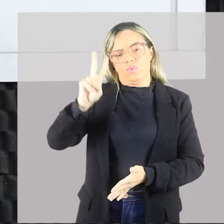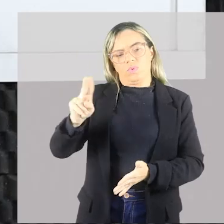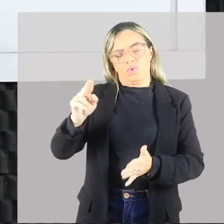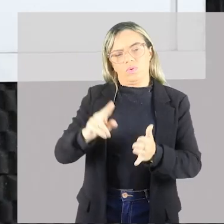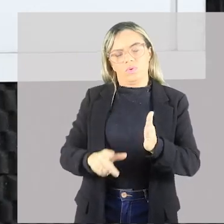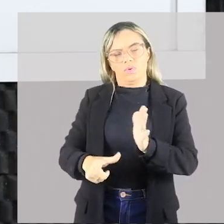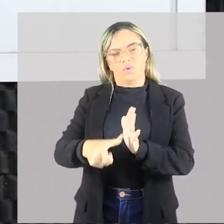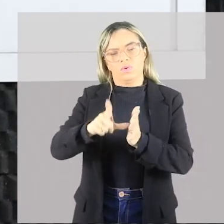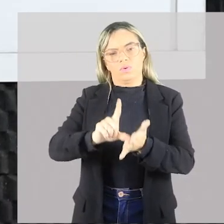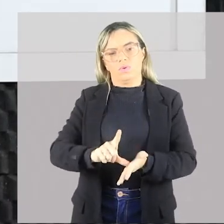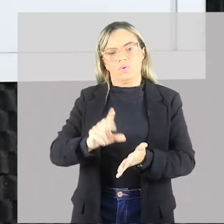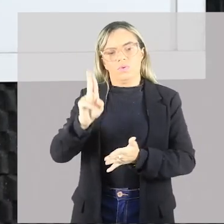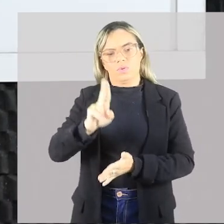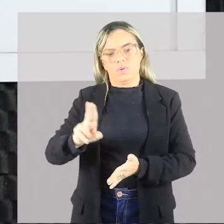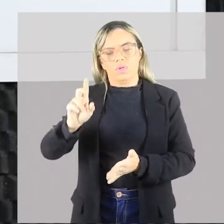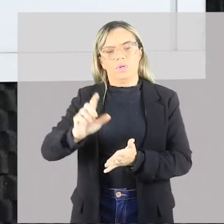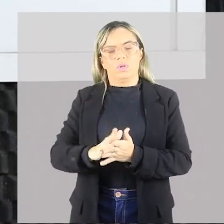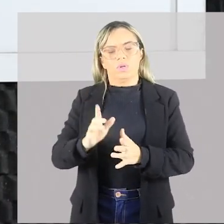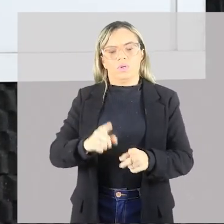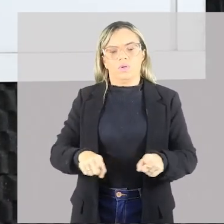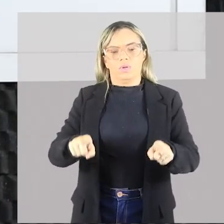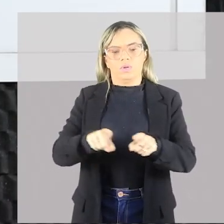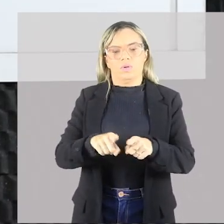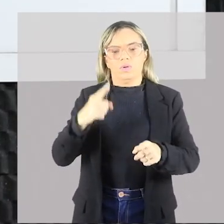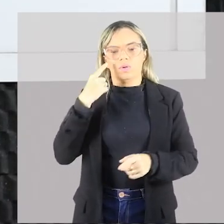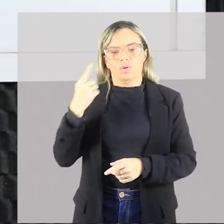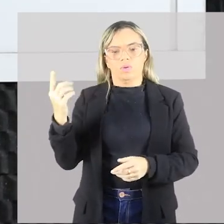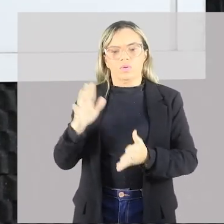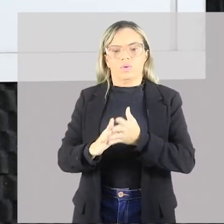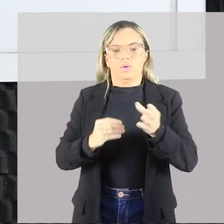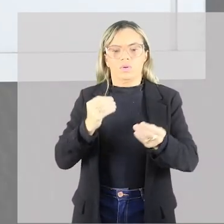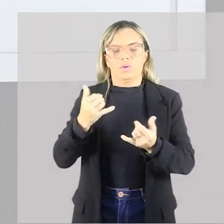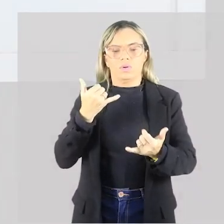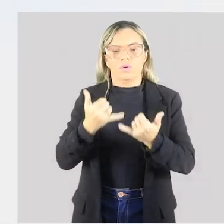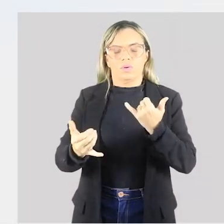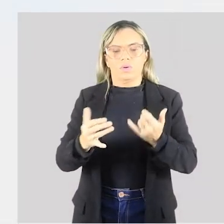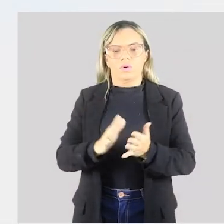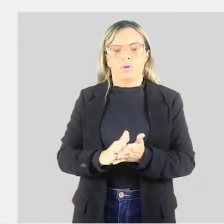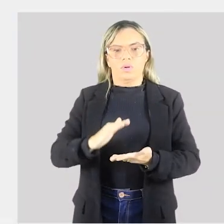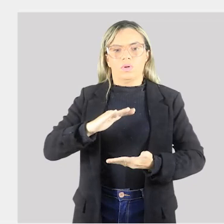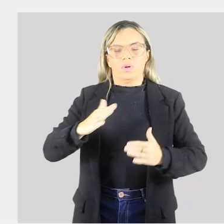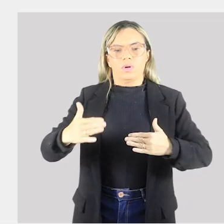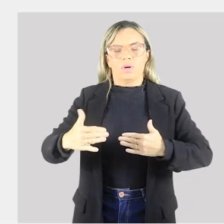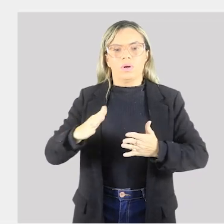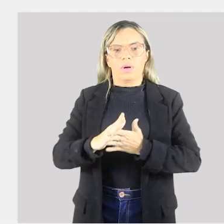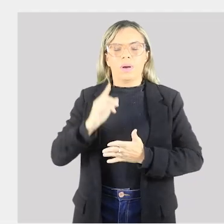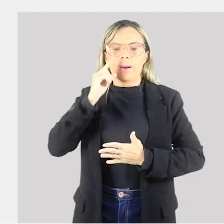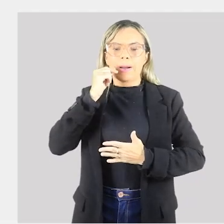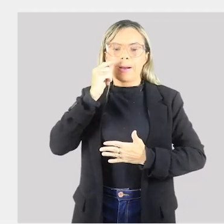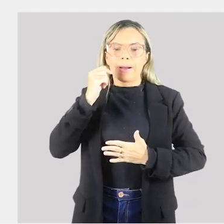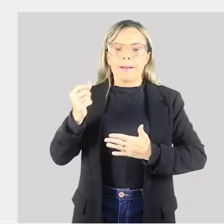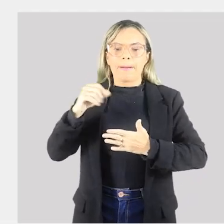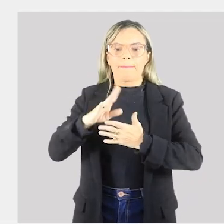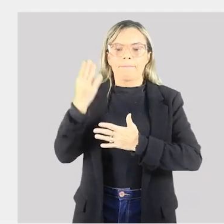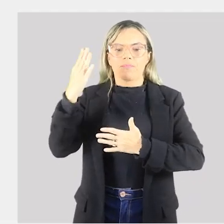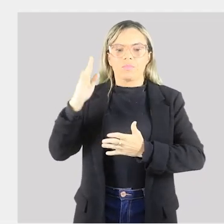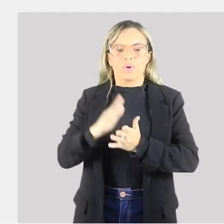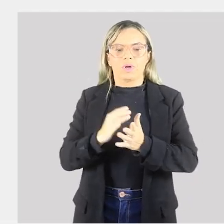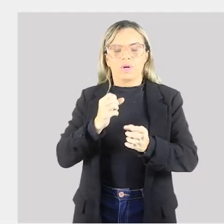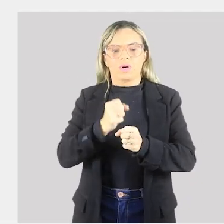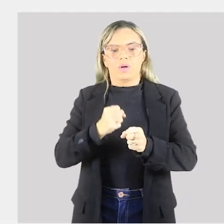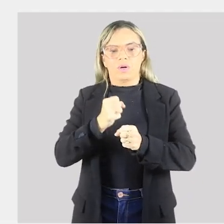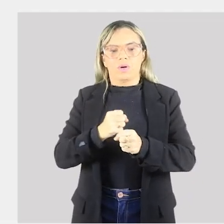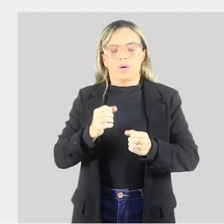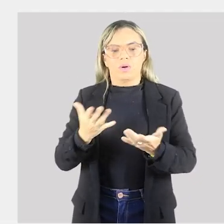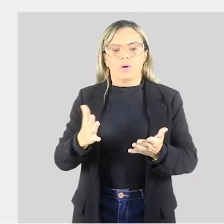questão, você usa para outra também. Olha como essa questão é muito parecida. Um porta-lápis de madeira foi construído no